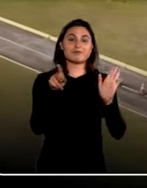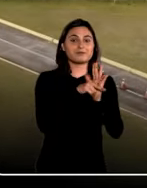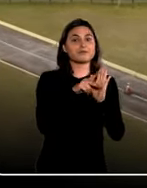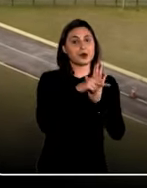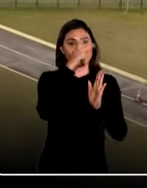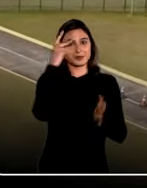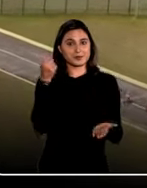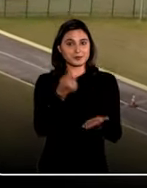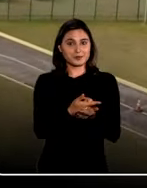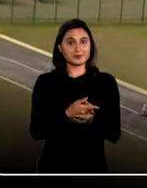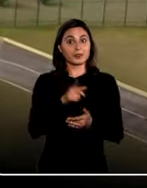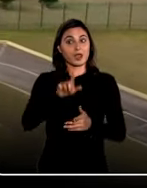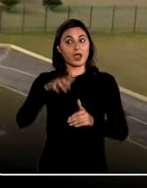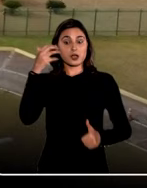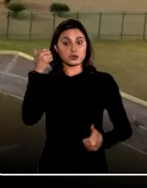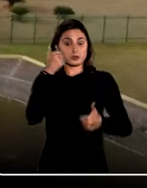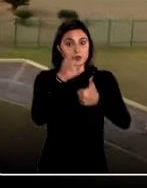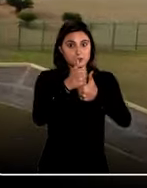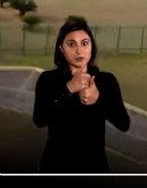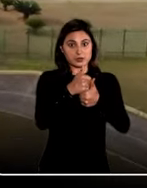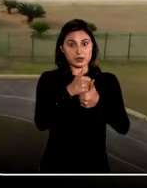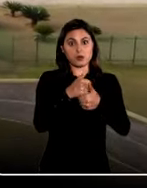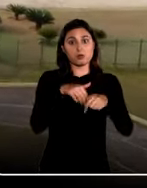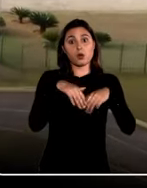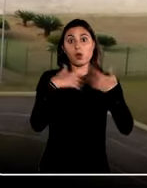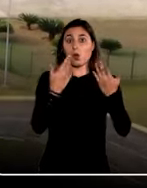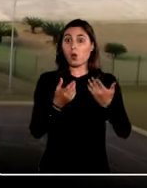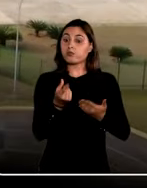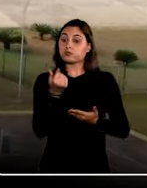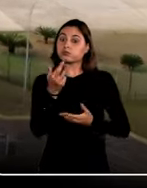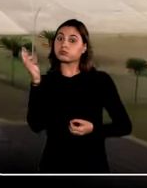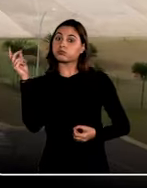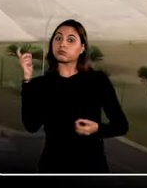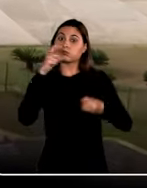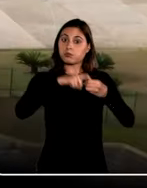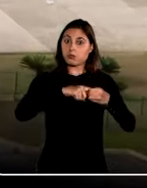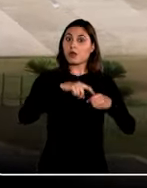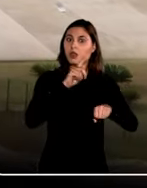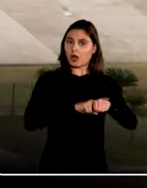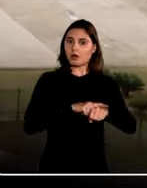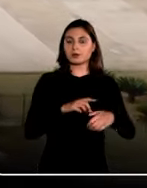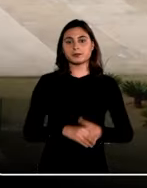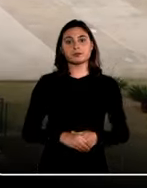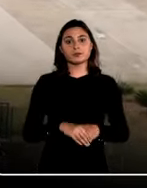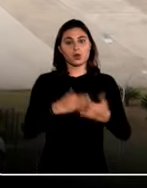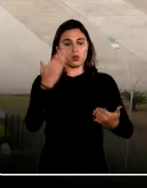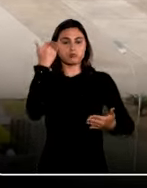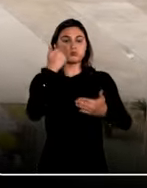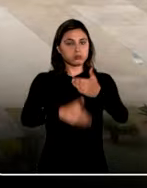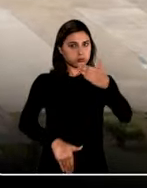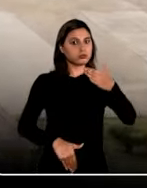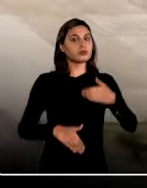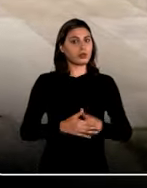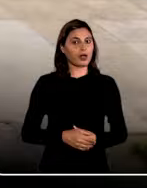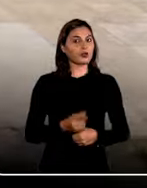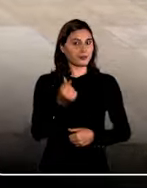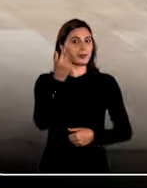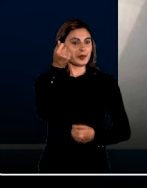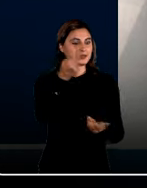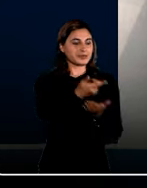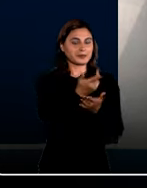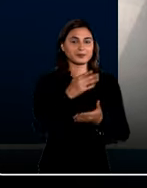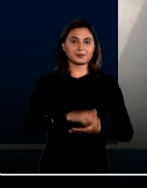consumidor que é a substituição do bem a restituição imediata do valor pago ou abatimento proporcional do